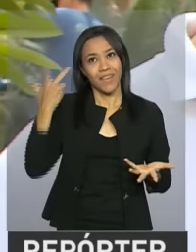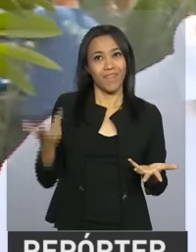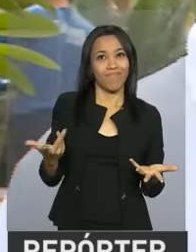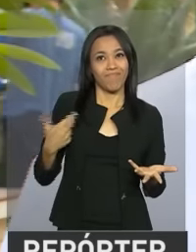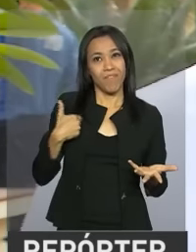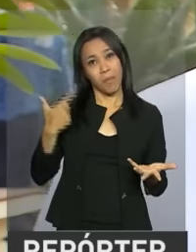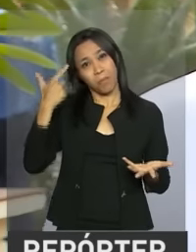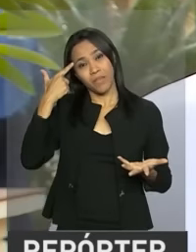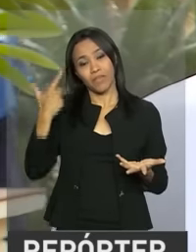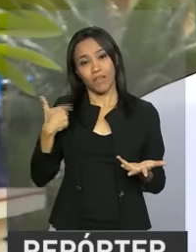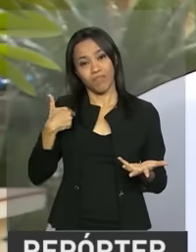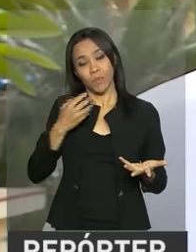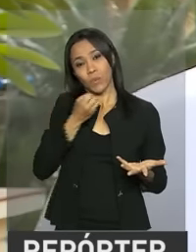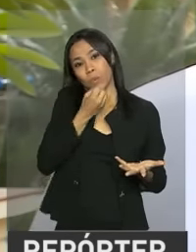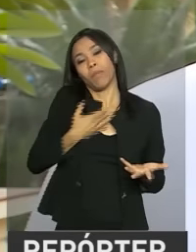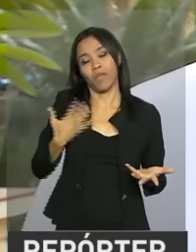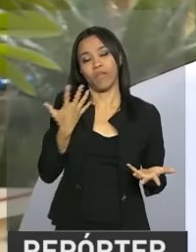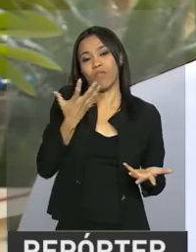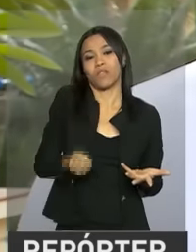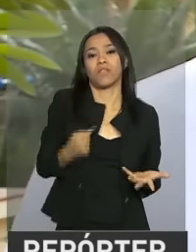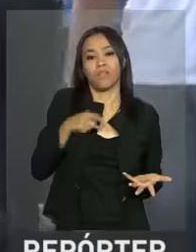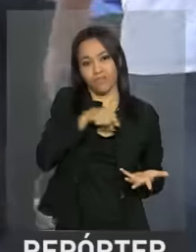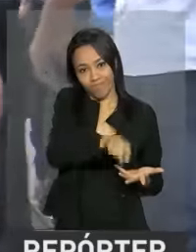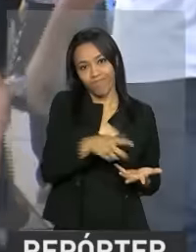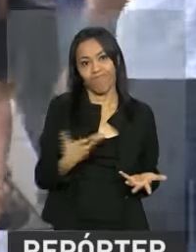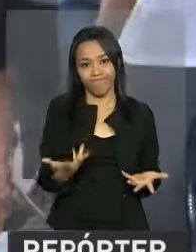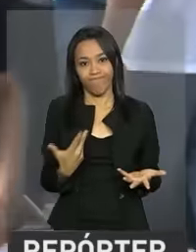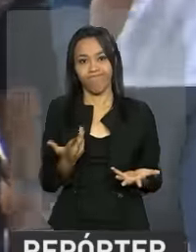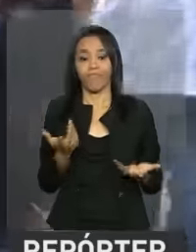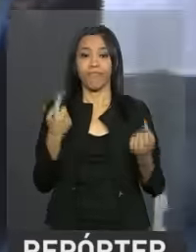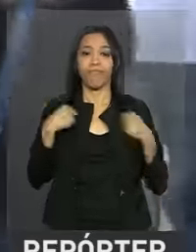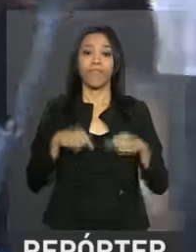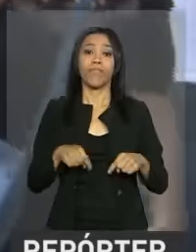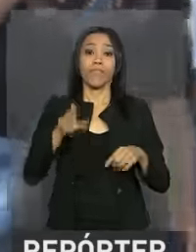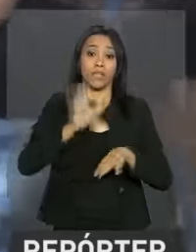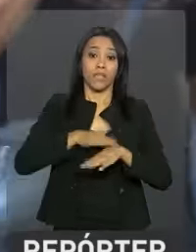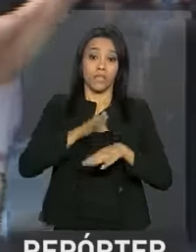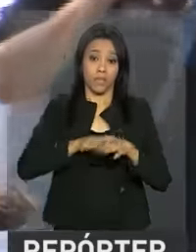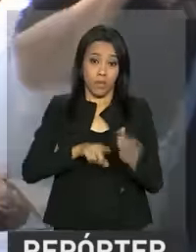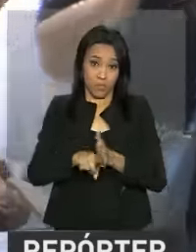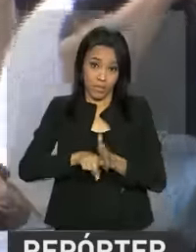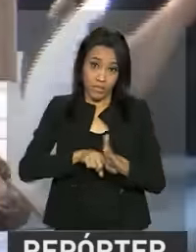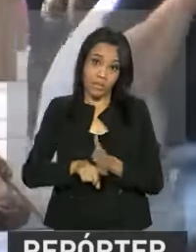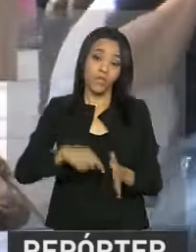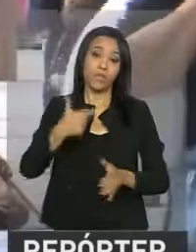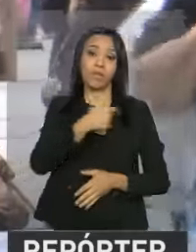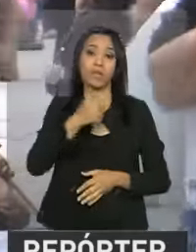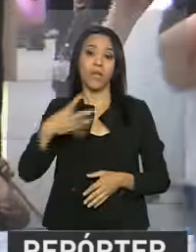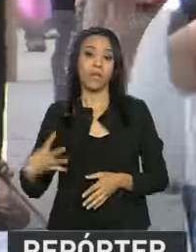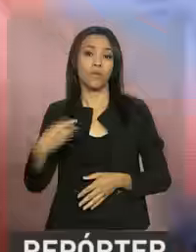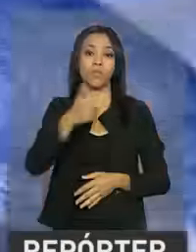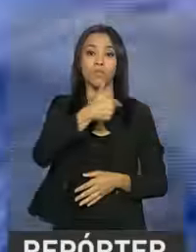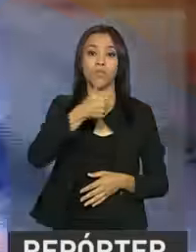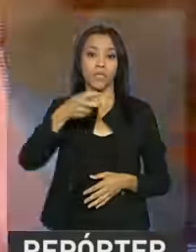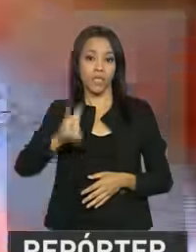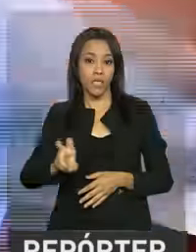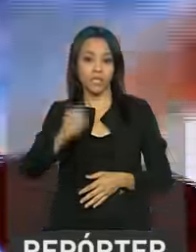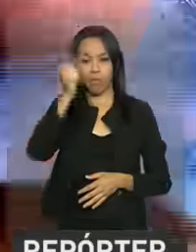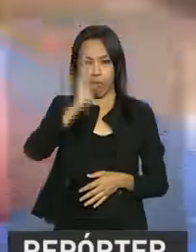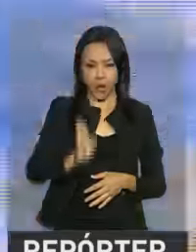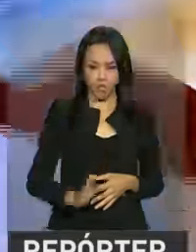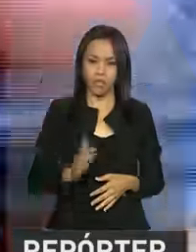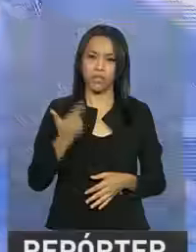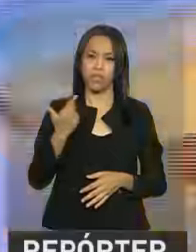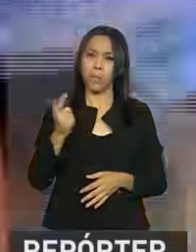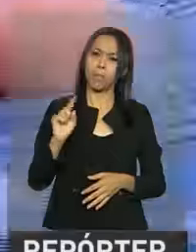passo para trás para depois dar dois passos para frente, né? Ainda segundo a PNAD, entre 2014 e 2015, o Brasil